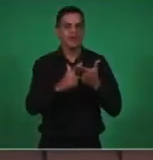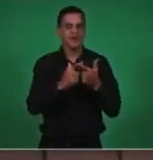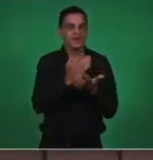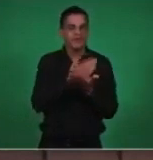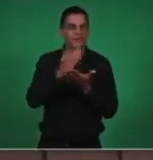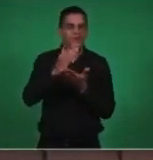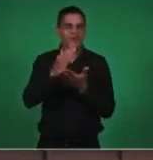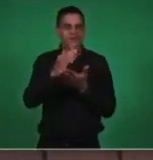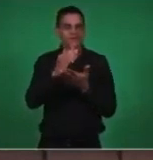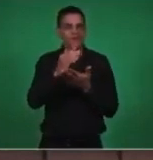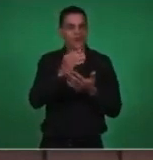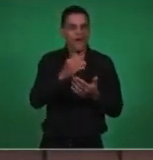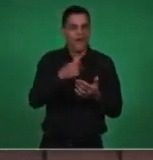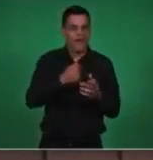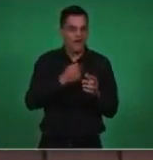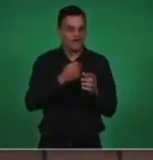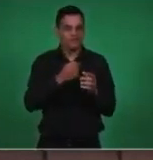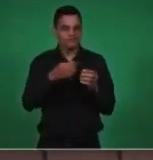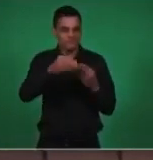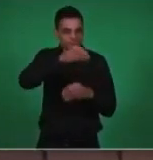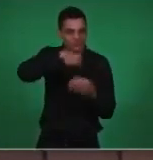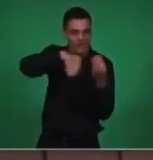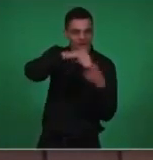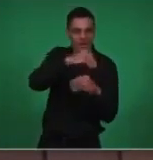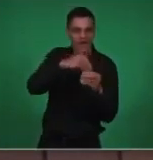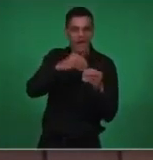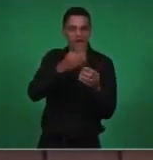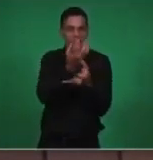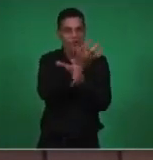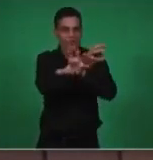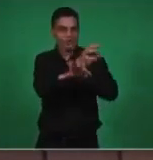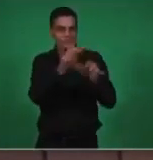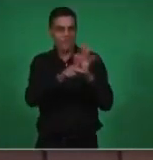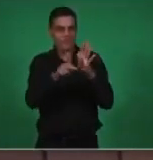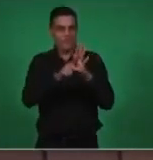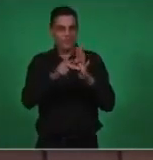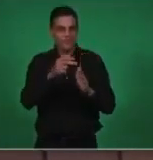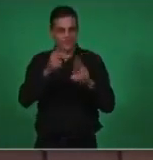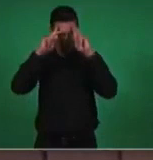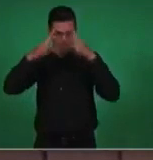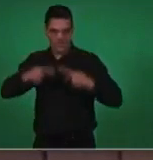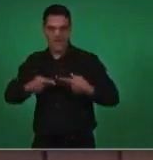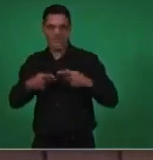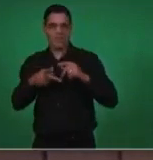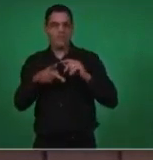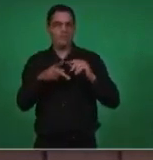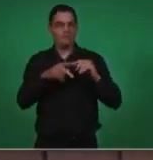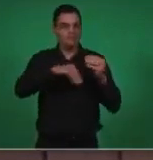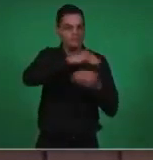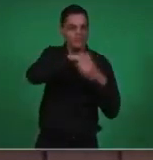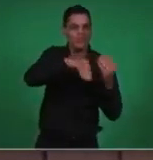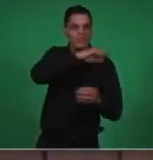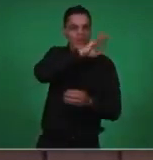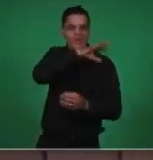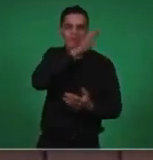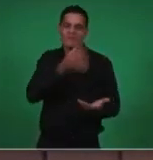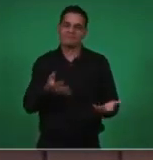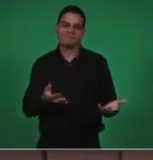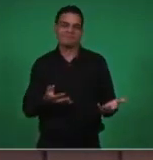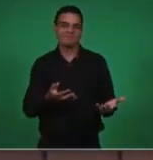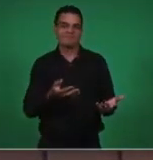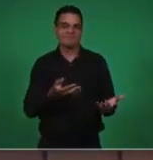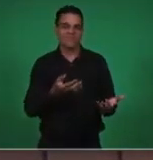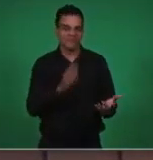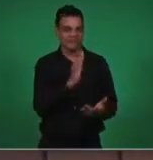meus queridos, com base nisso, fora a estimativa de idade da Terra, que pela ciência há